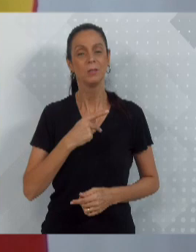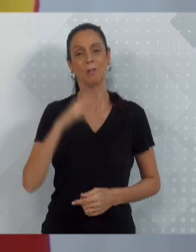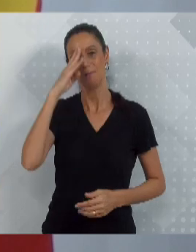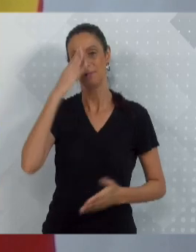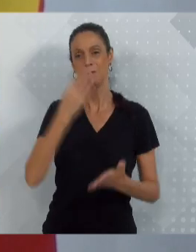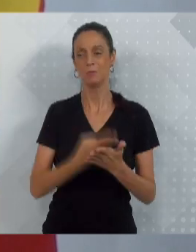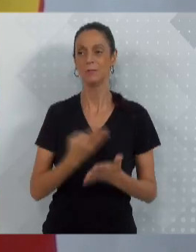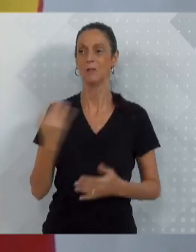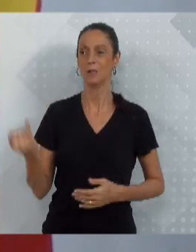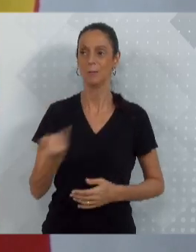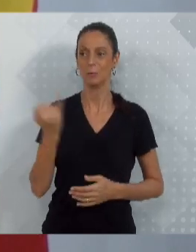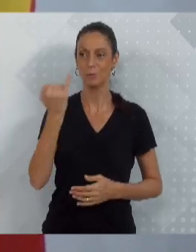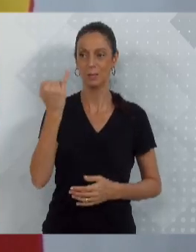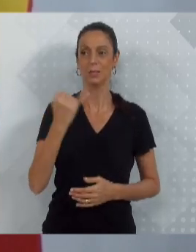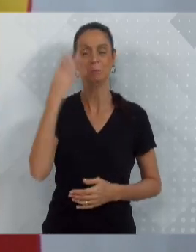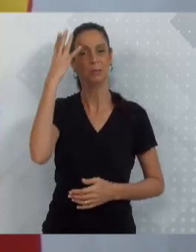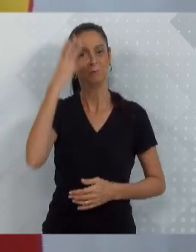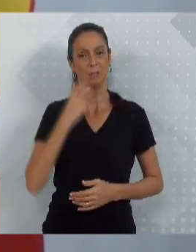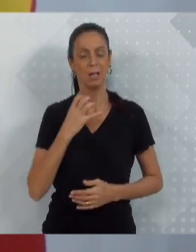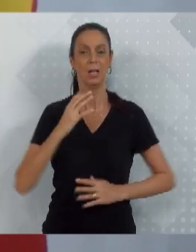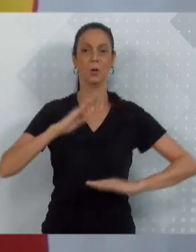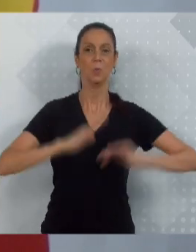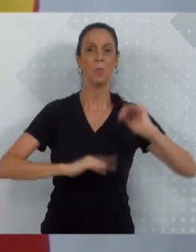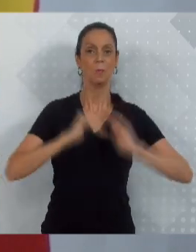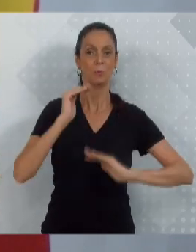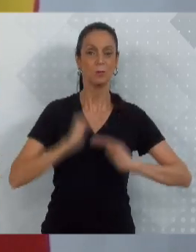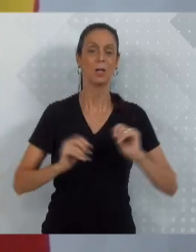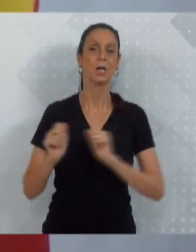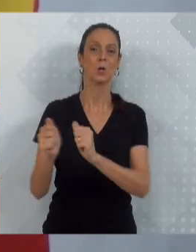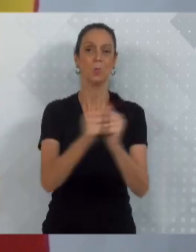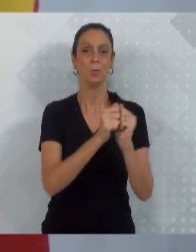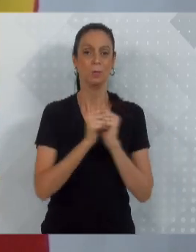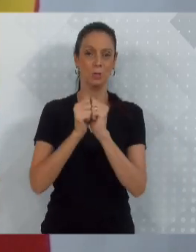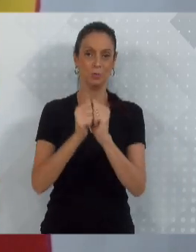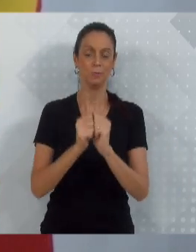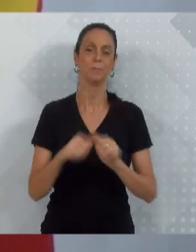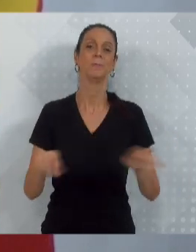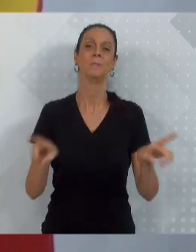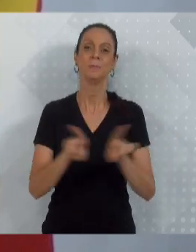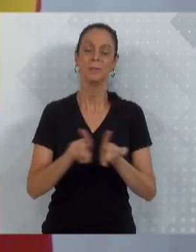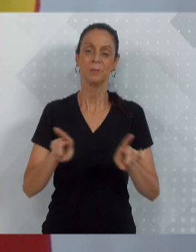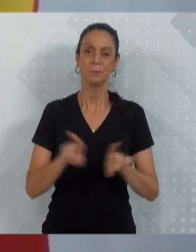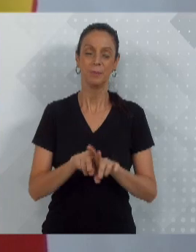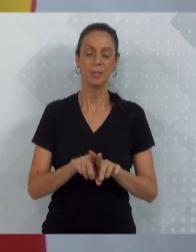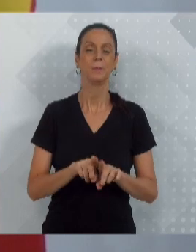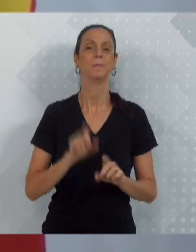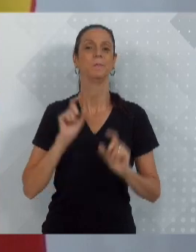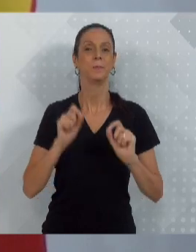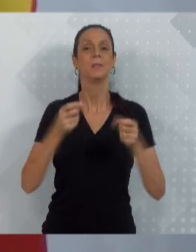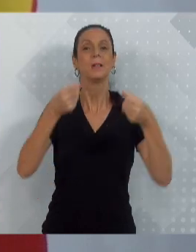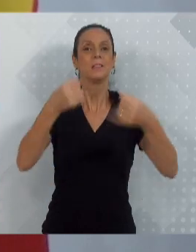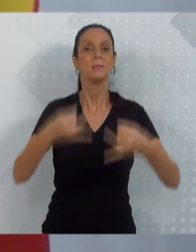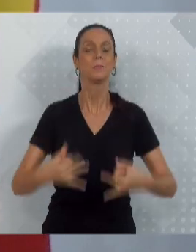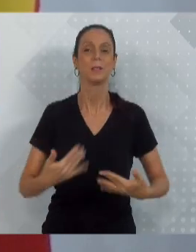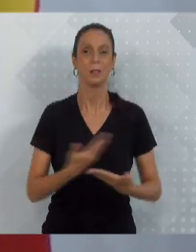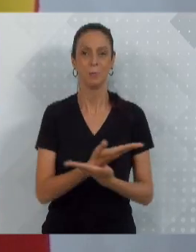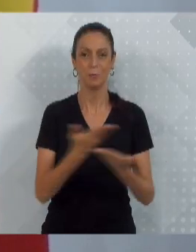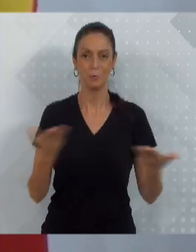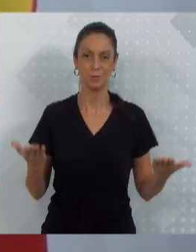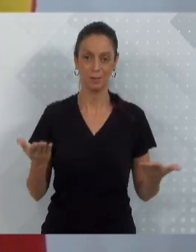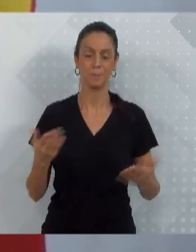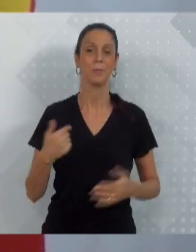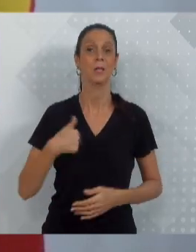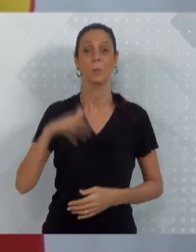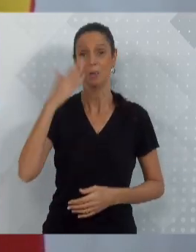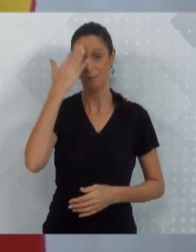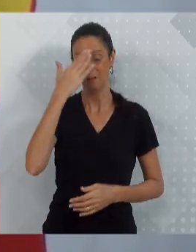gente fazer, com seriedade, com construção coletiva. Quero também, nesse sentido, destacar o seguinte: eu tenho um